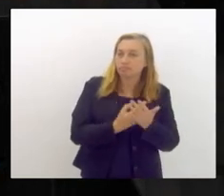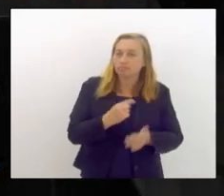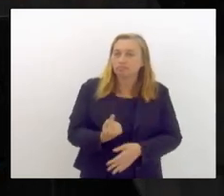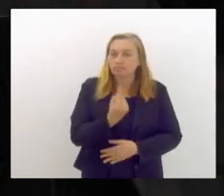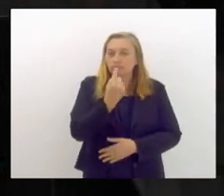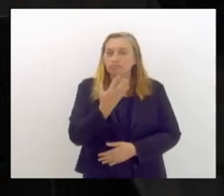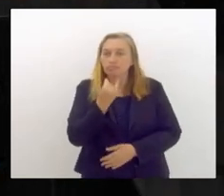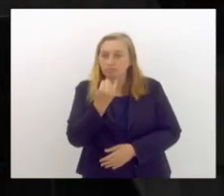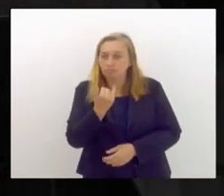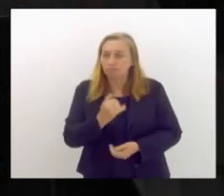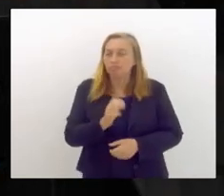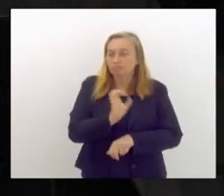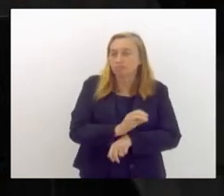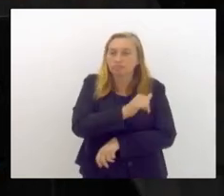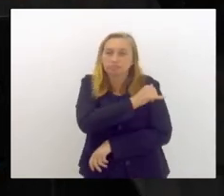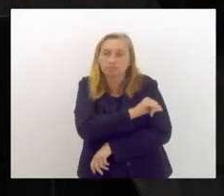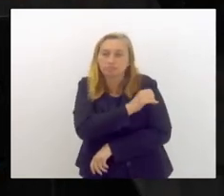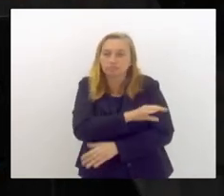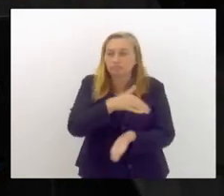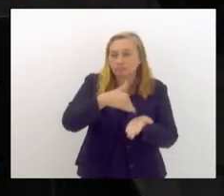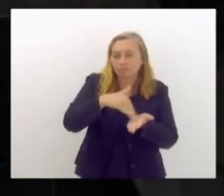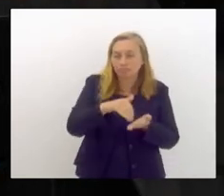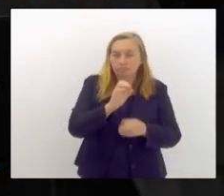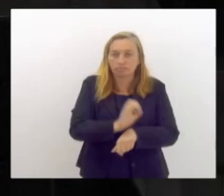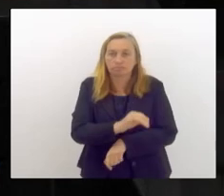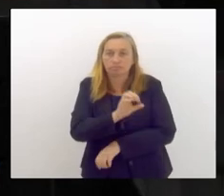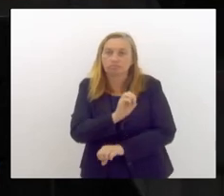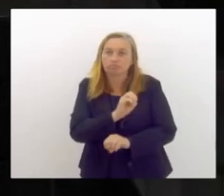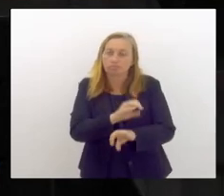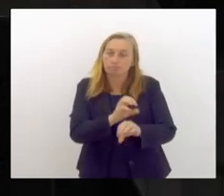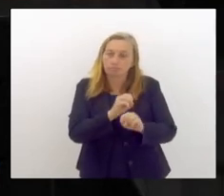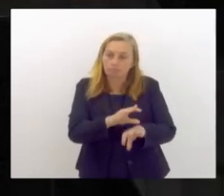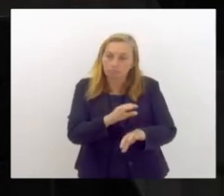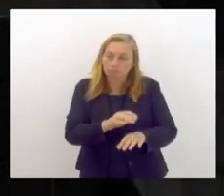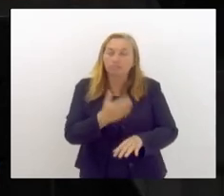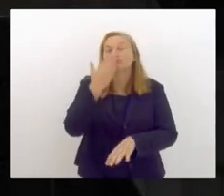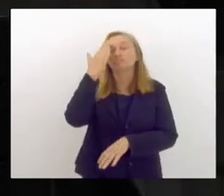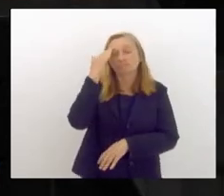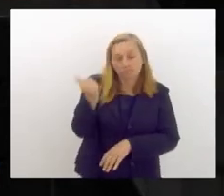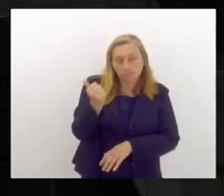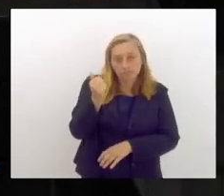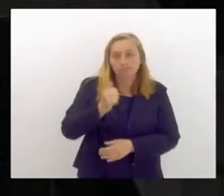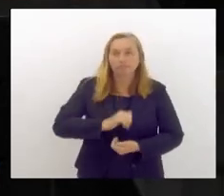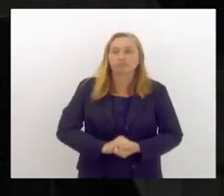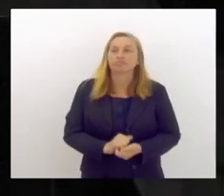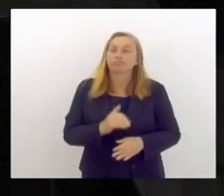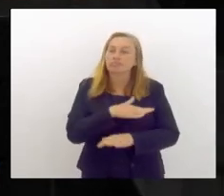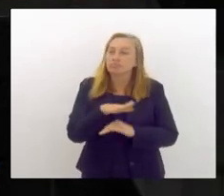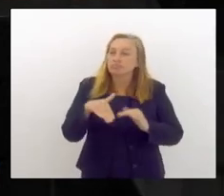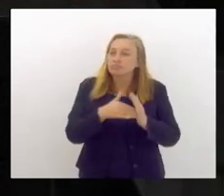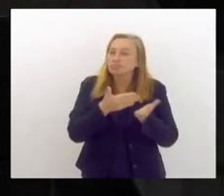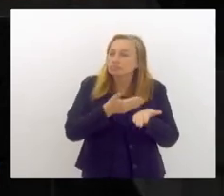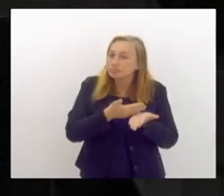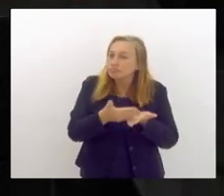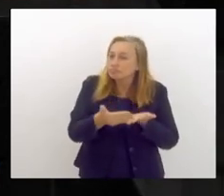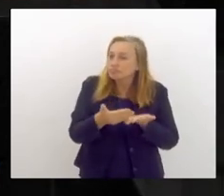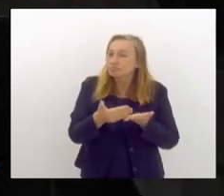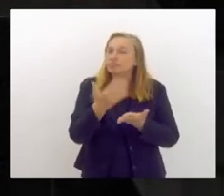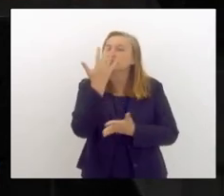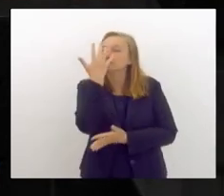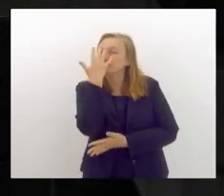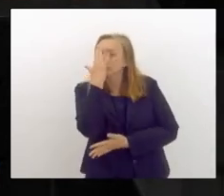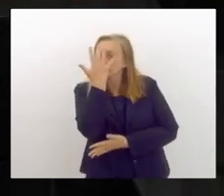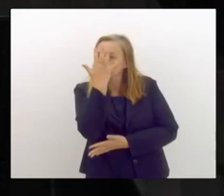do Rio de Janeiro, a Secretaria de Estado de Educação, secretaria essa que sabe que todo início de